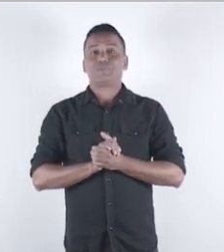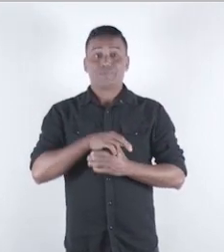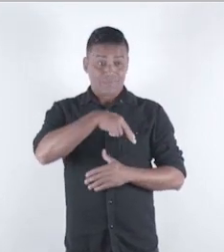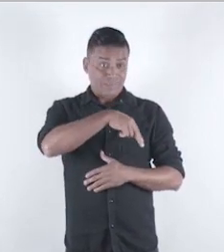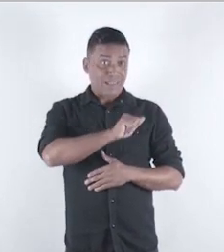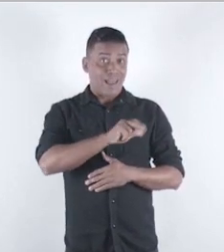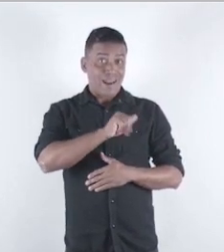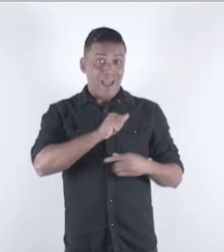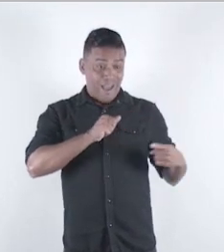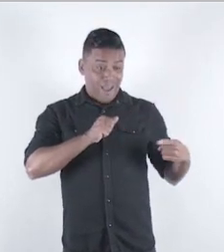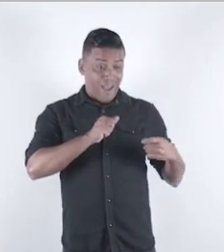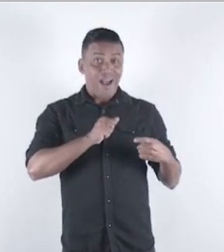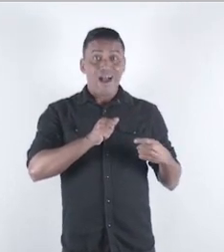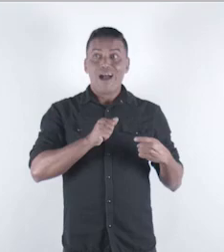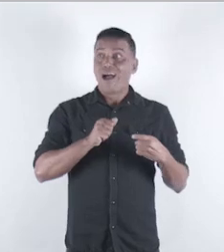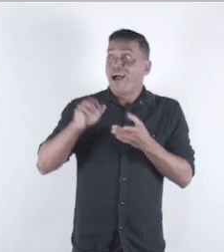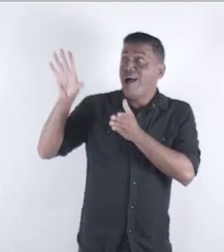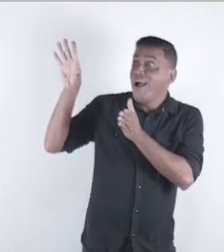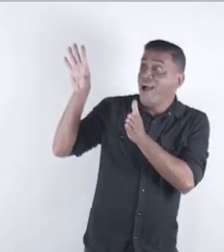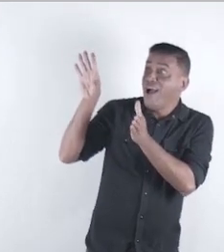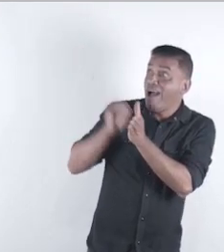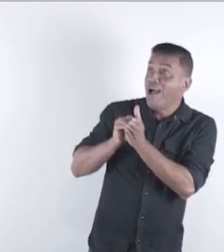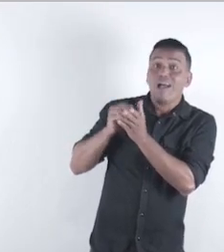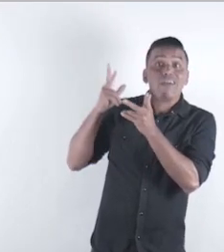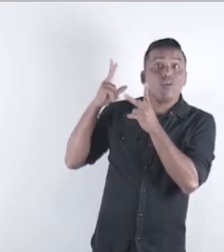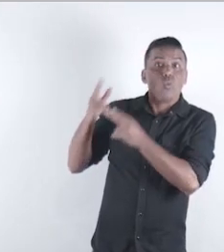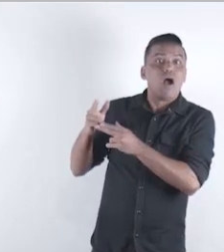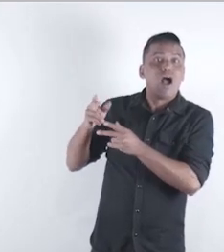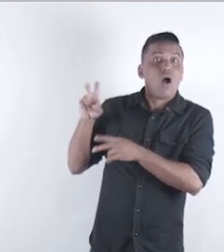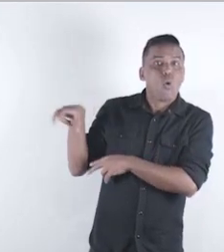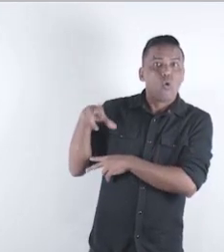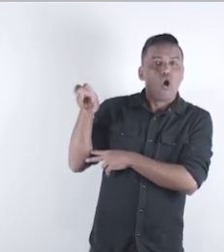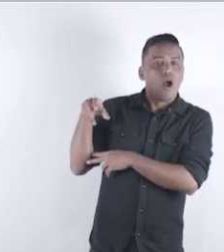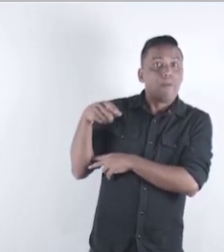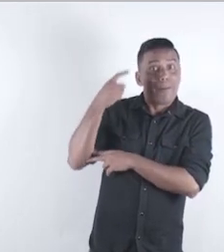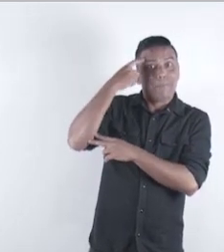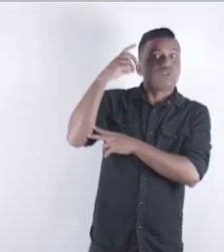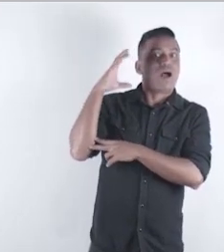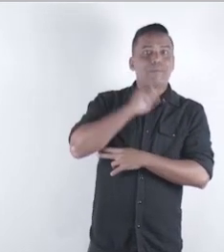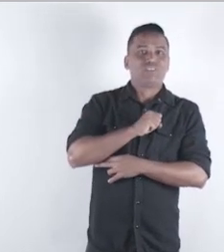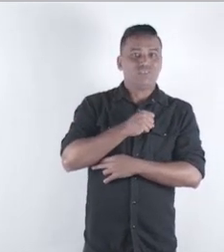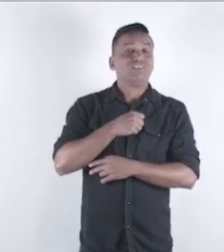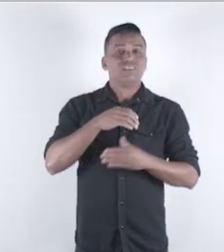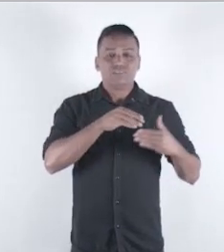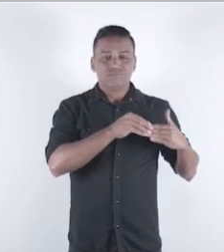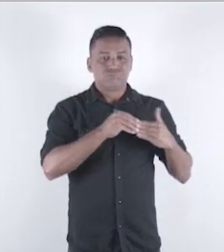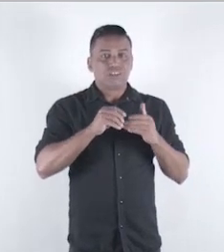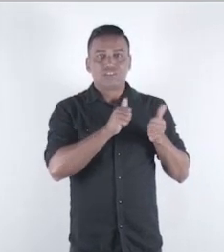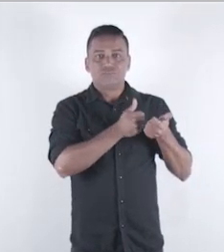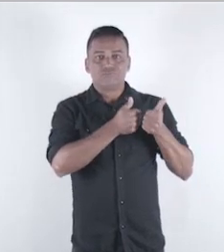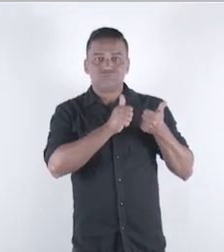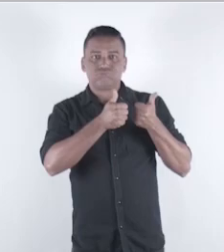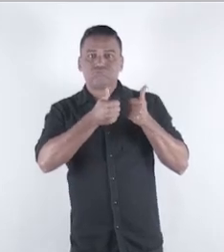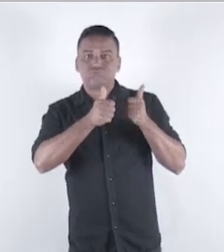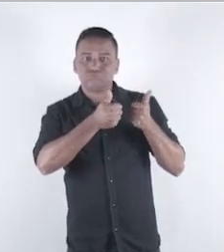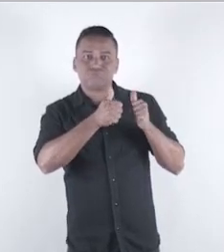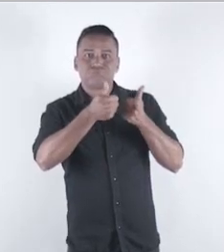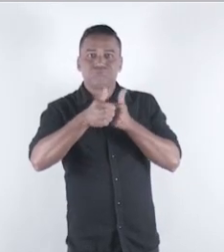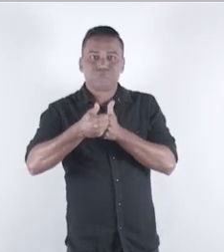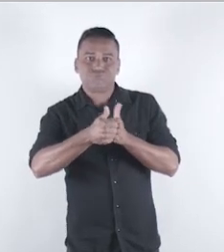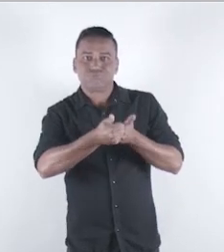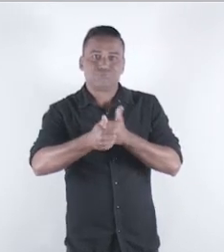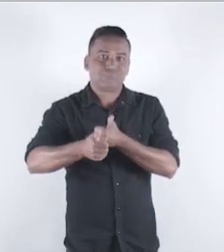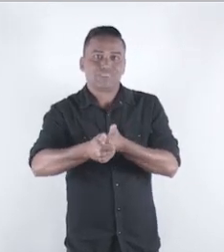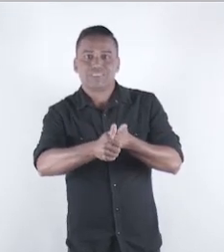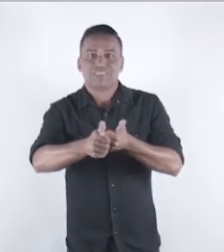Naná queria tanto se parecer com aquela lagartona que nem pensou duas vezes. Lá foram as duas rastejando pela